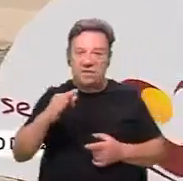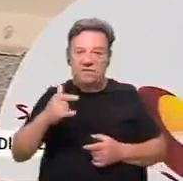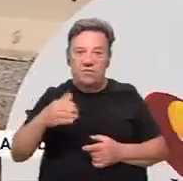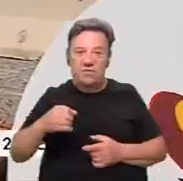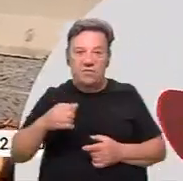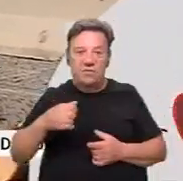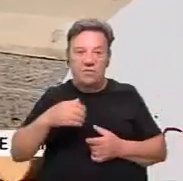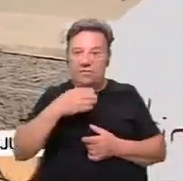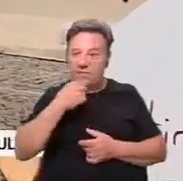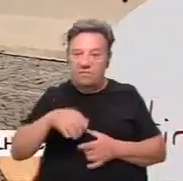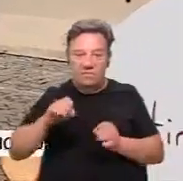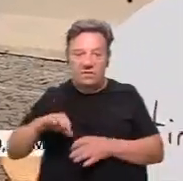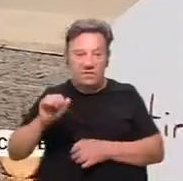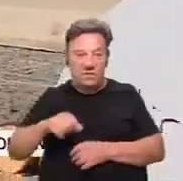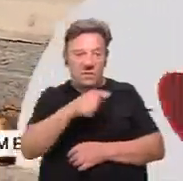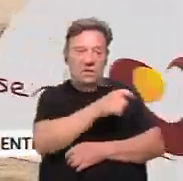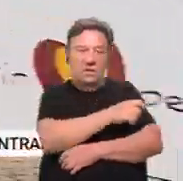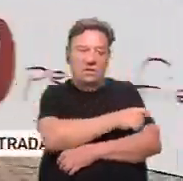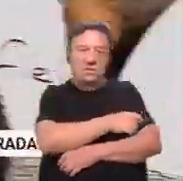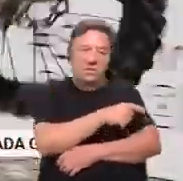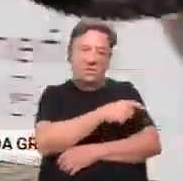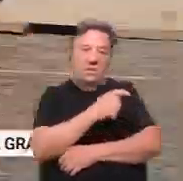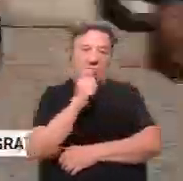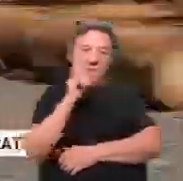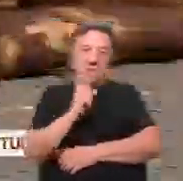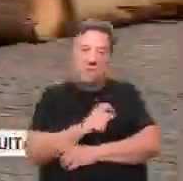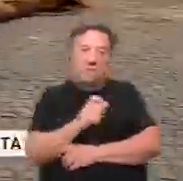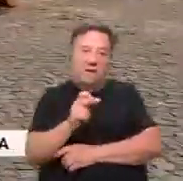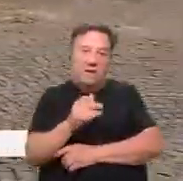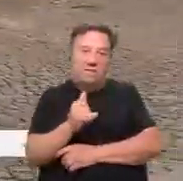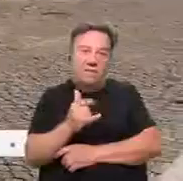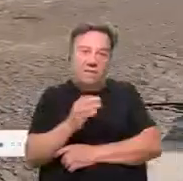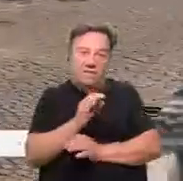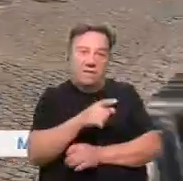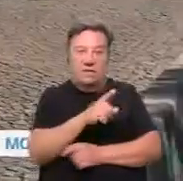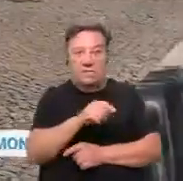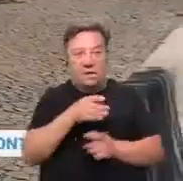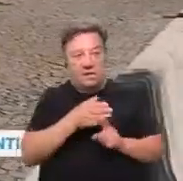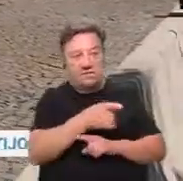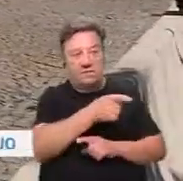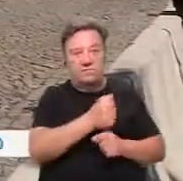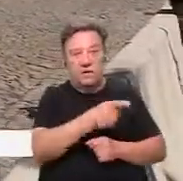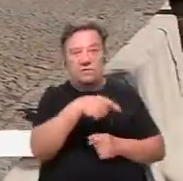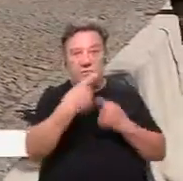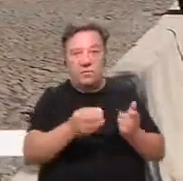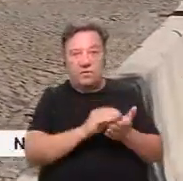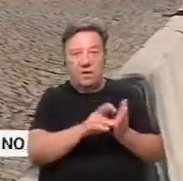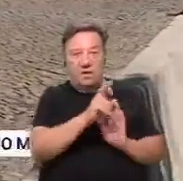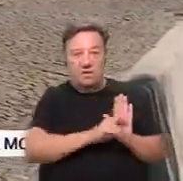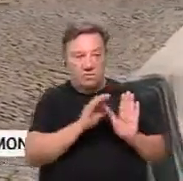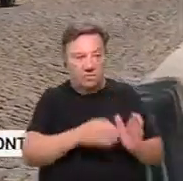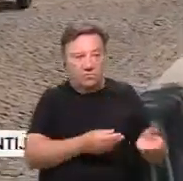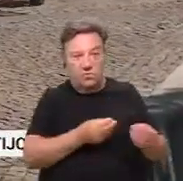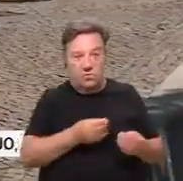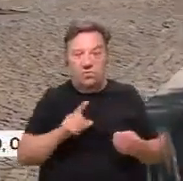ano, sim, a figura do delegado ambiental é muito importante e é ele também que vai gerar, através dele que vai gerar o relatório e com esse